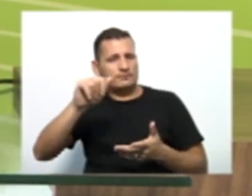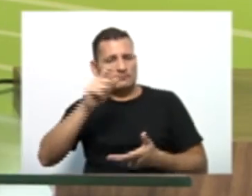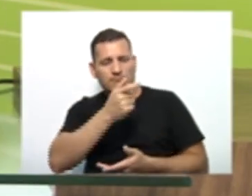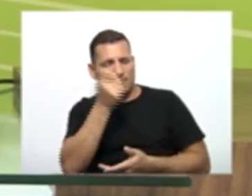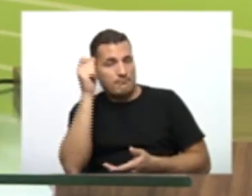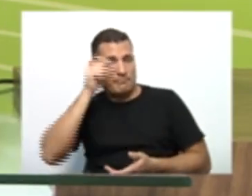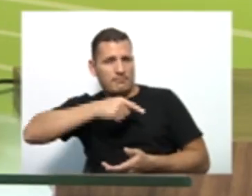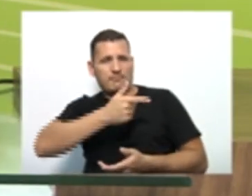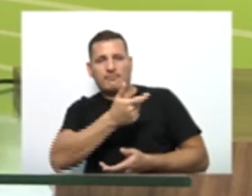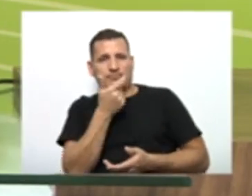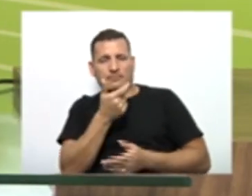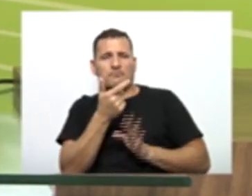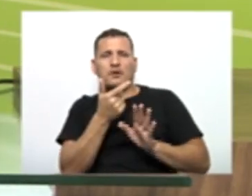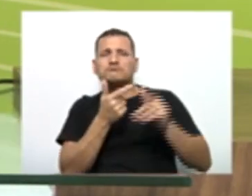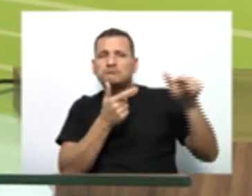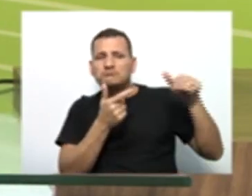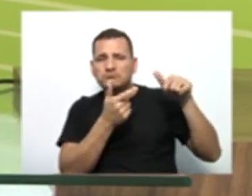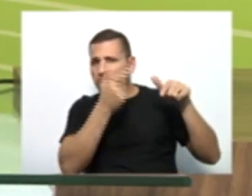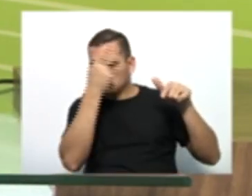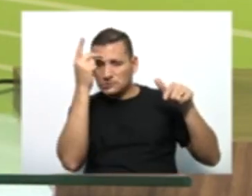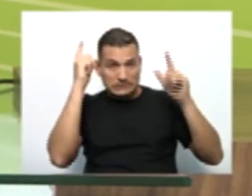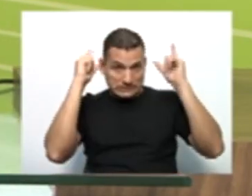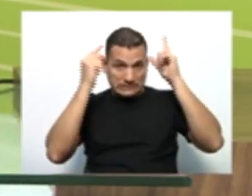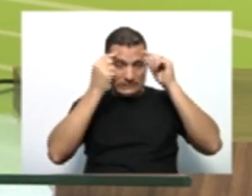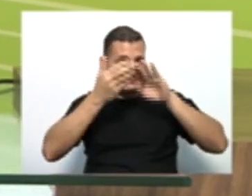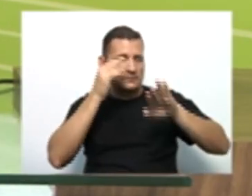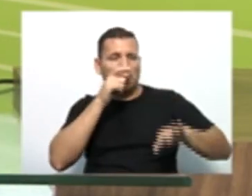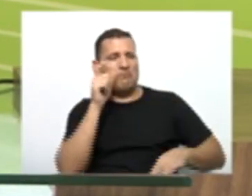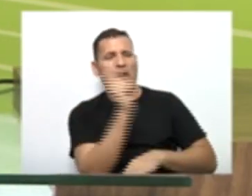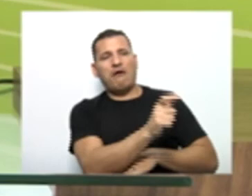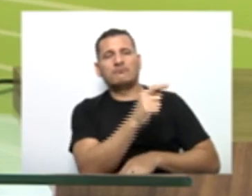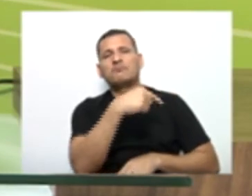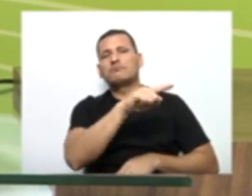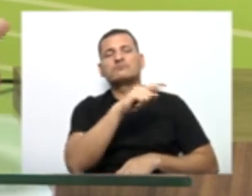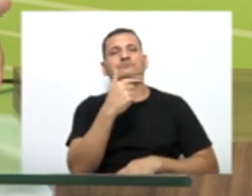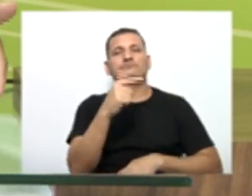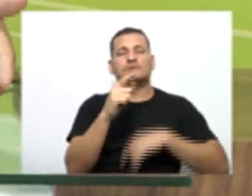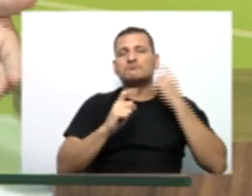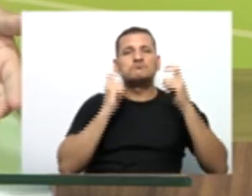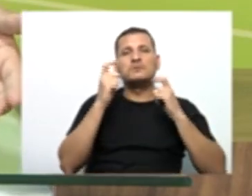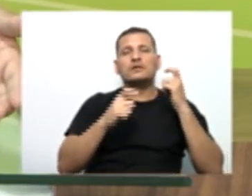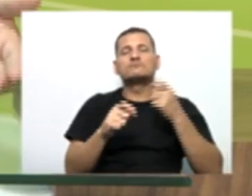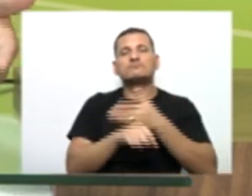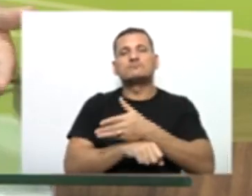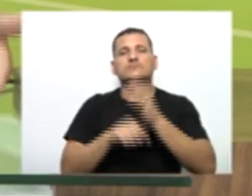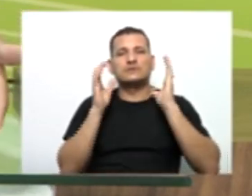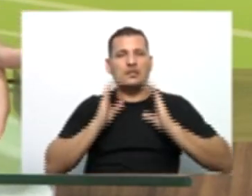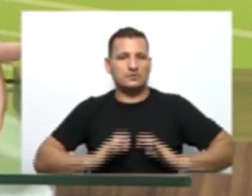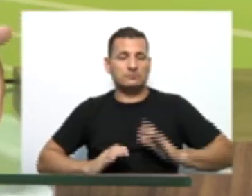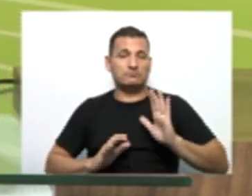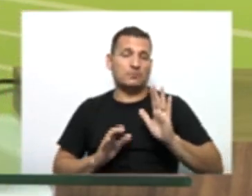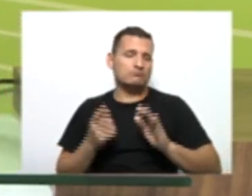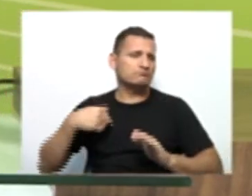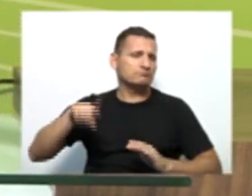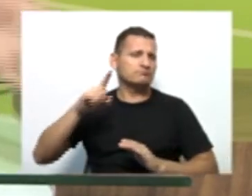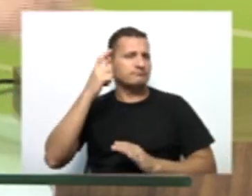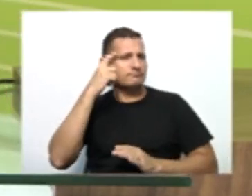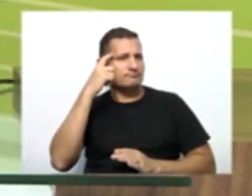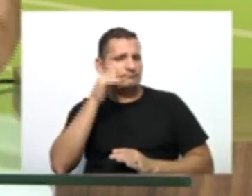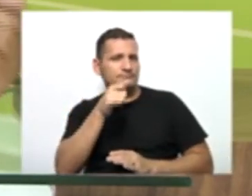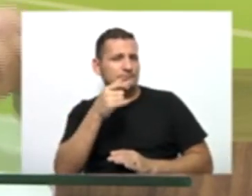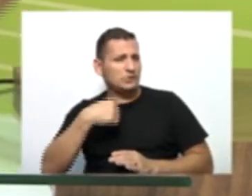é eu, a pessoa, eu me preocupo comigo mesmo, identidade. E essa palavra originou essa palavra que a gente